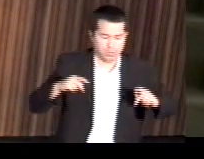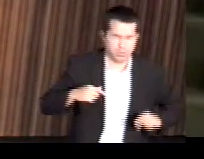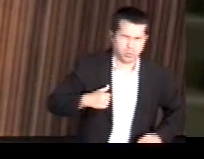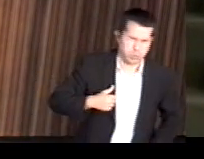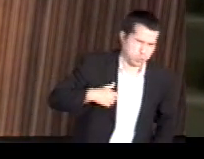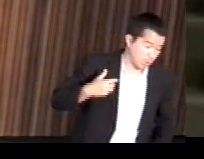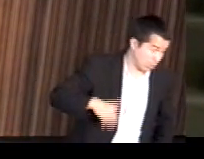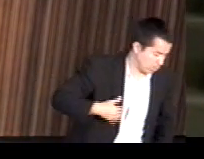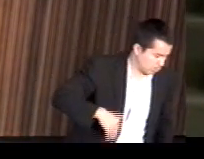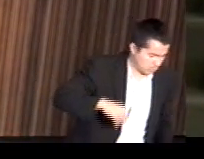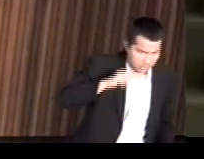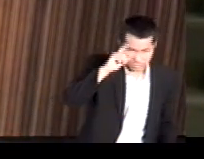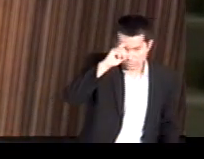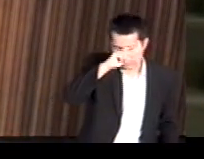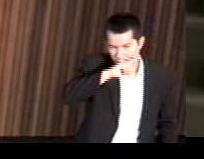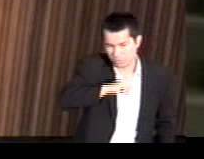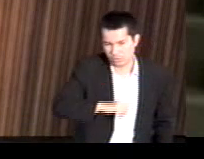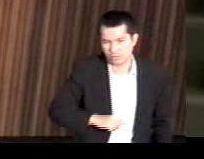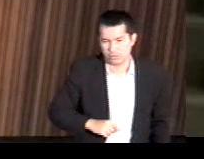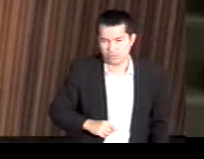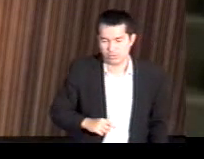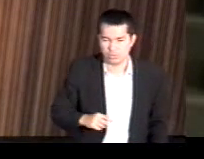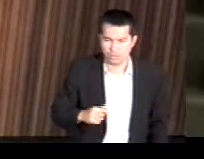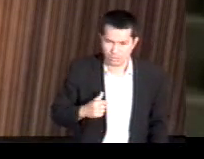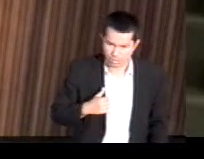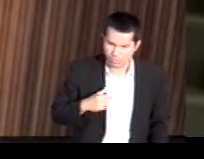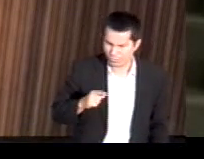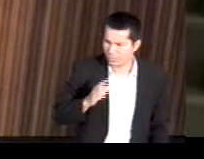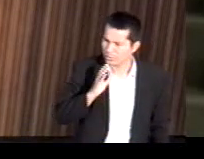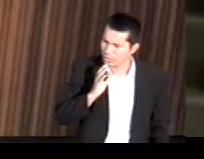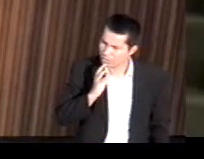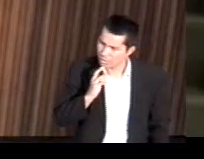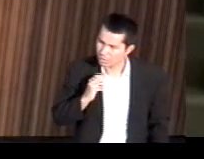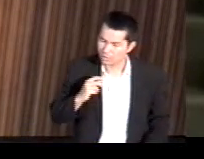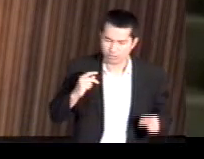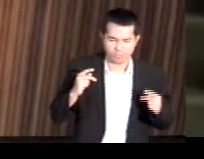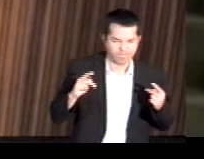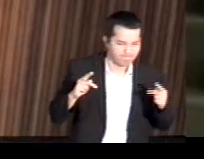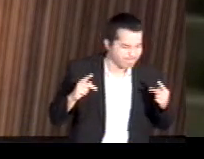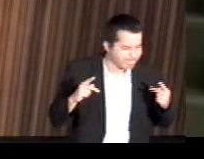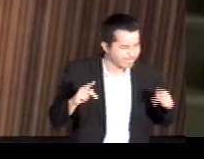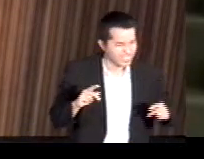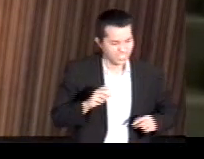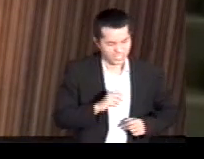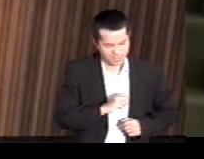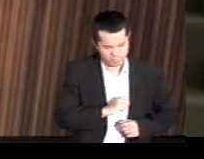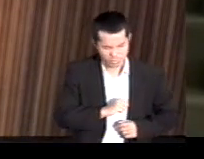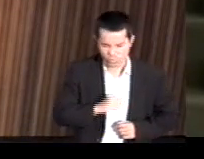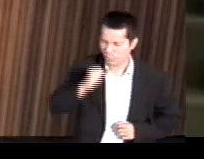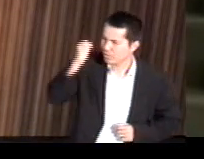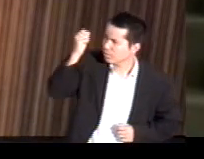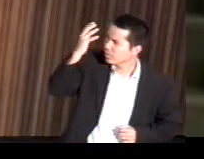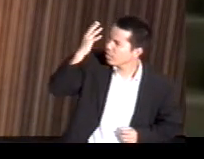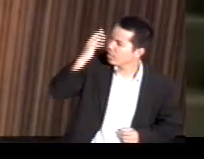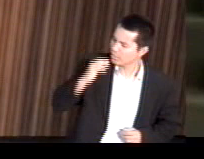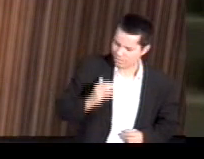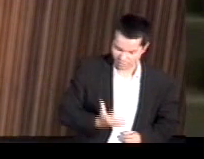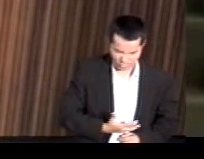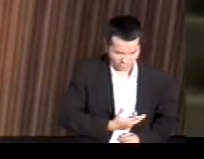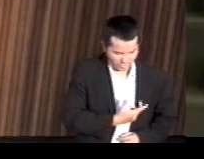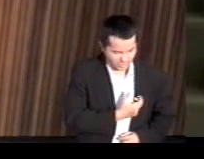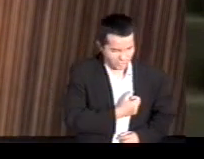você. O meu jeito de ser, eu gosto de falar do amor, da graça, do poder, da salvação,